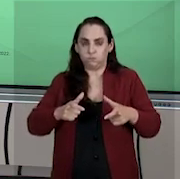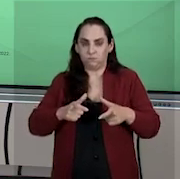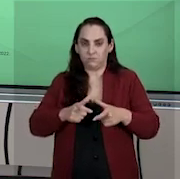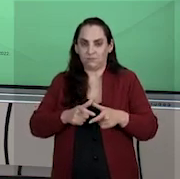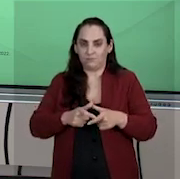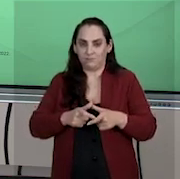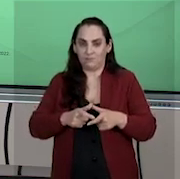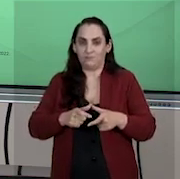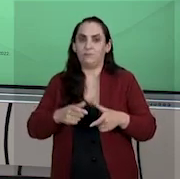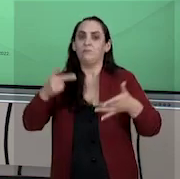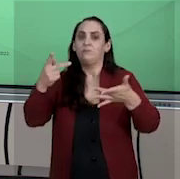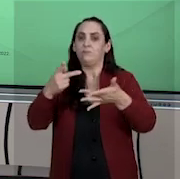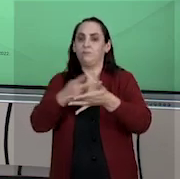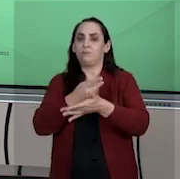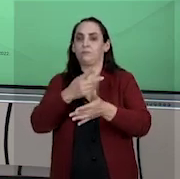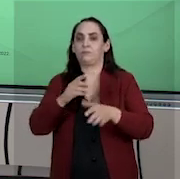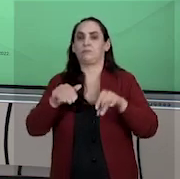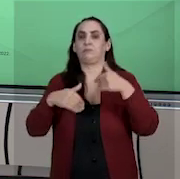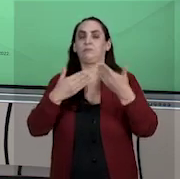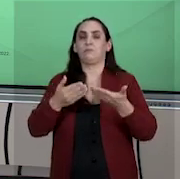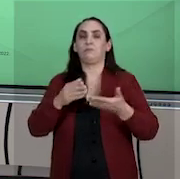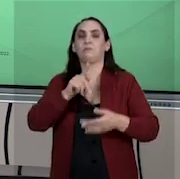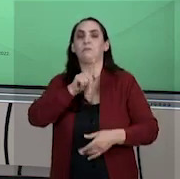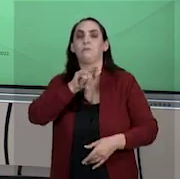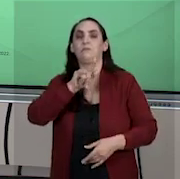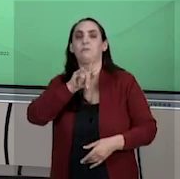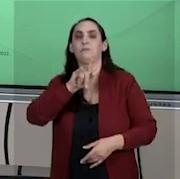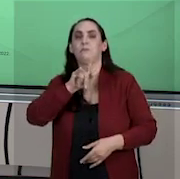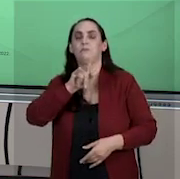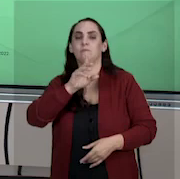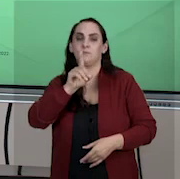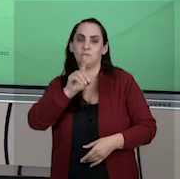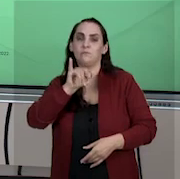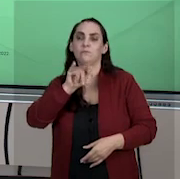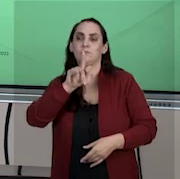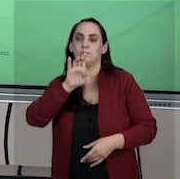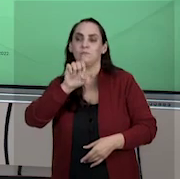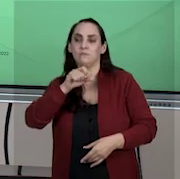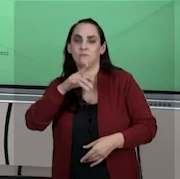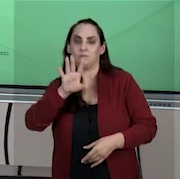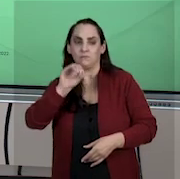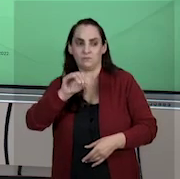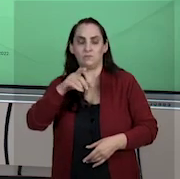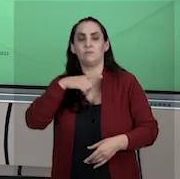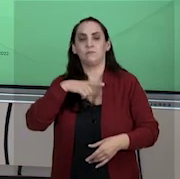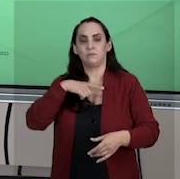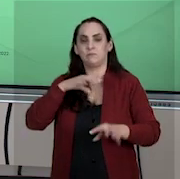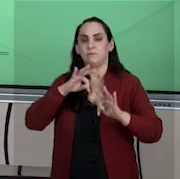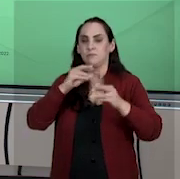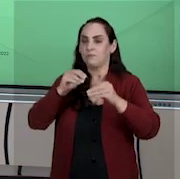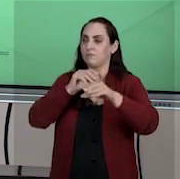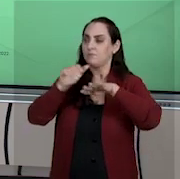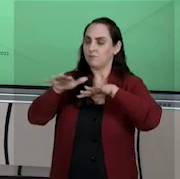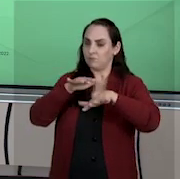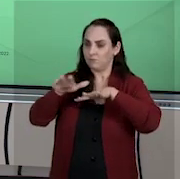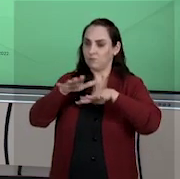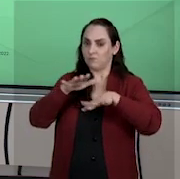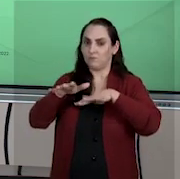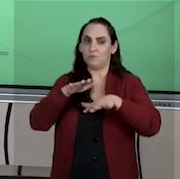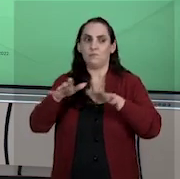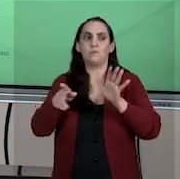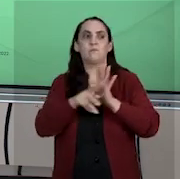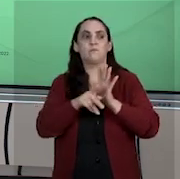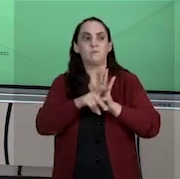processo digestório. E aí tem uma ação mecânica, tem um movimento que o estômago vai realizar, chamado de movimento